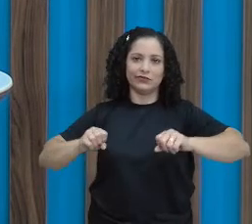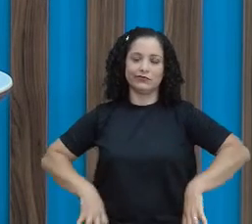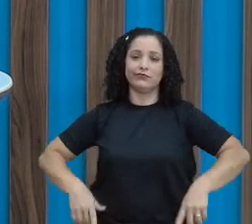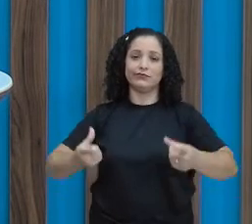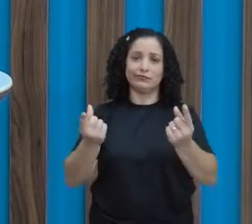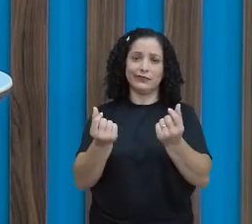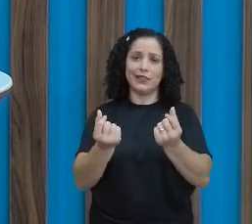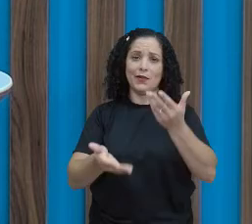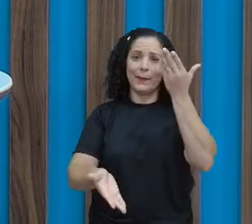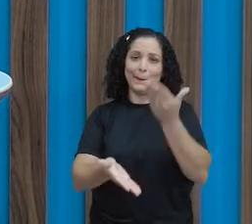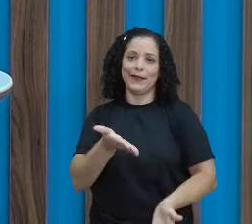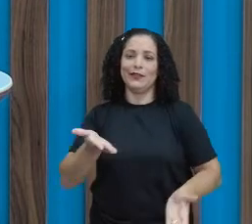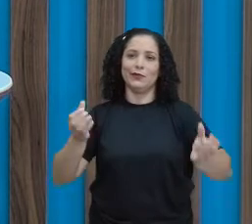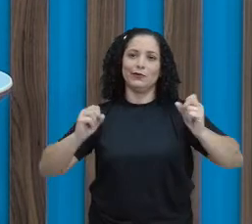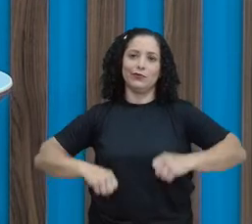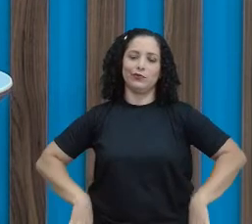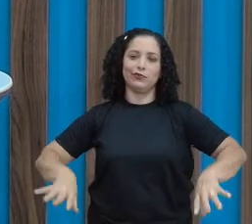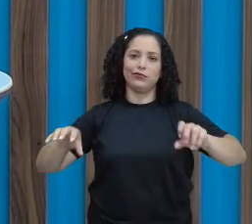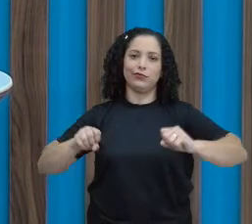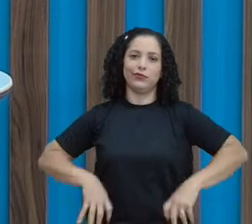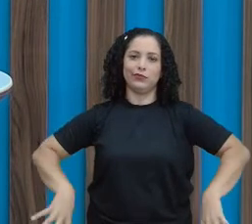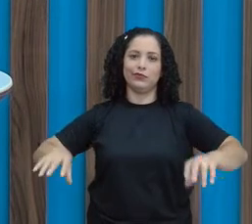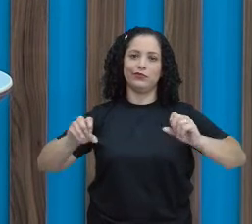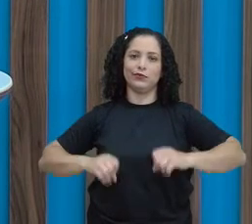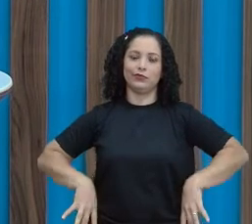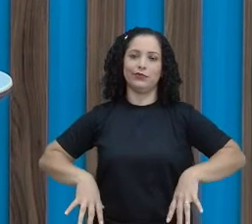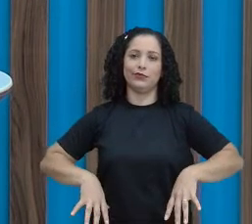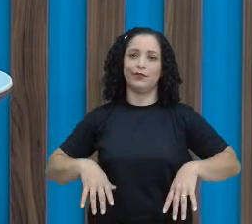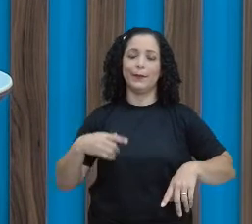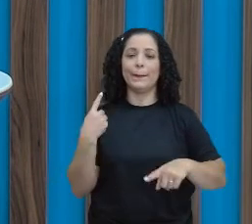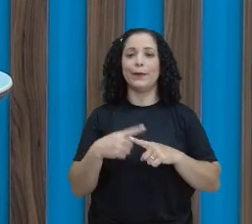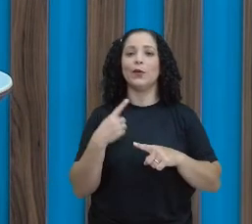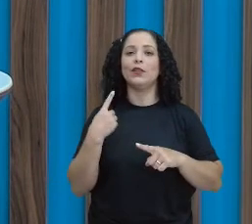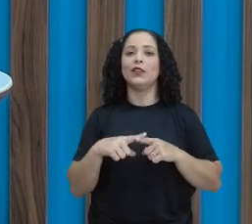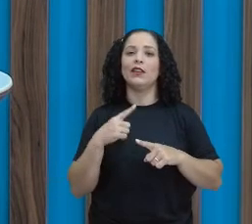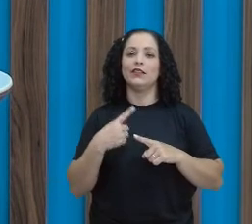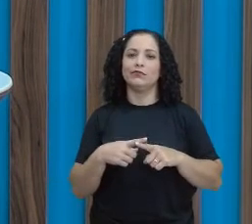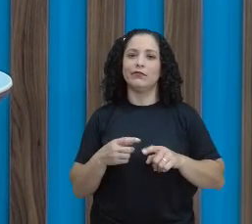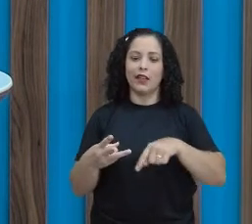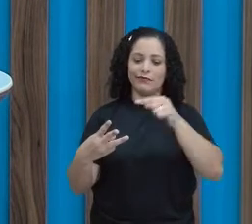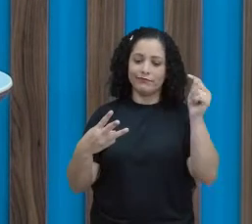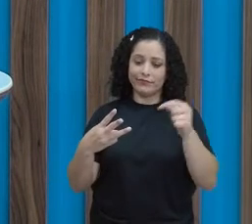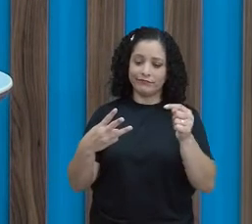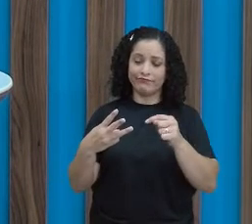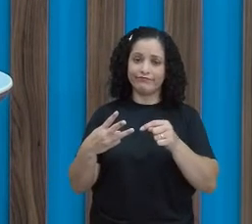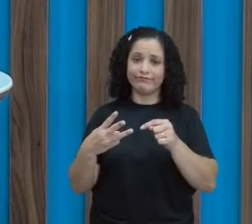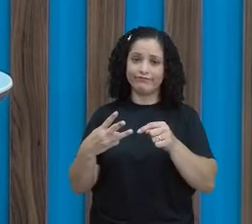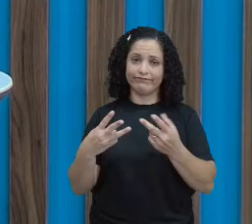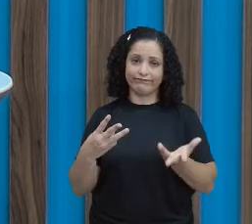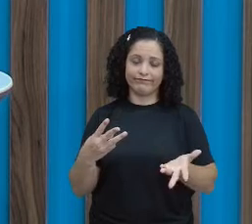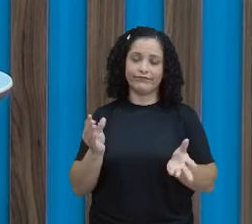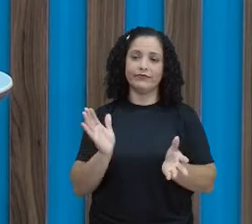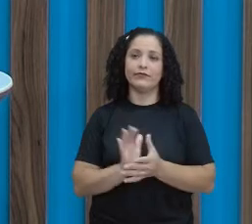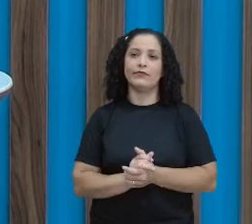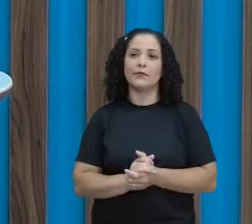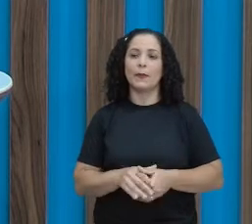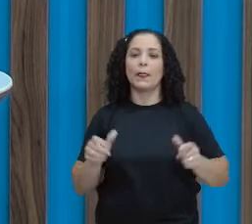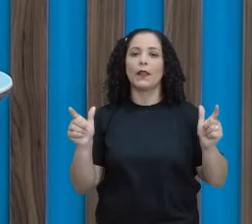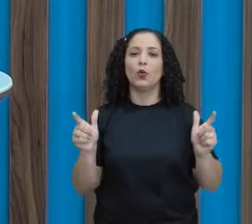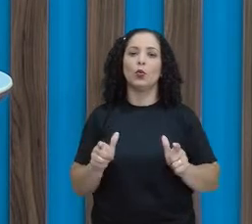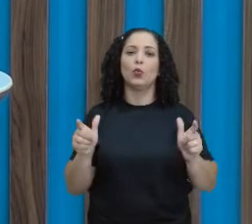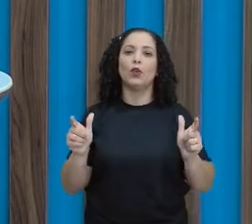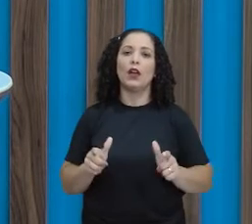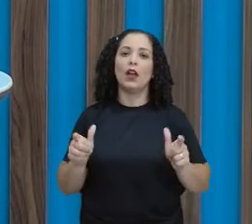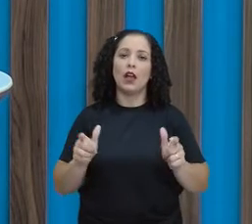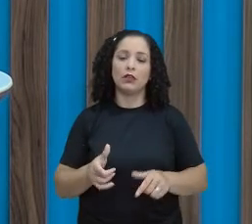parado, é dinheiro parado, né? Em relação aí à questão de Angra 3. Está localizado, né, no